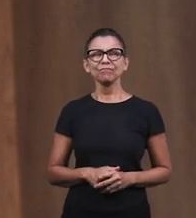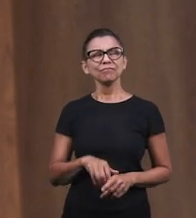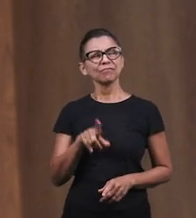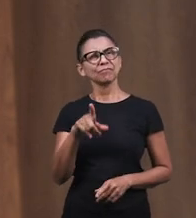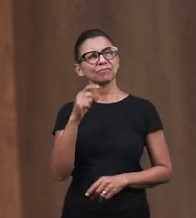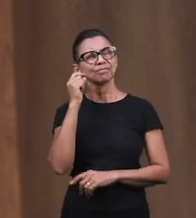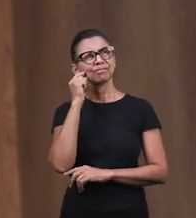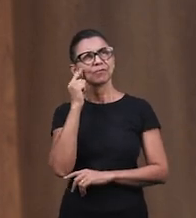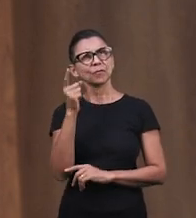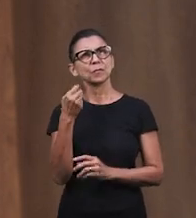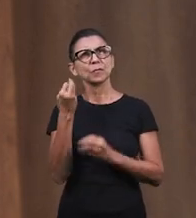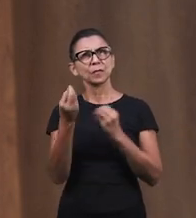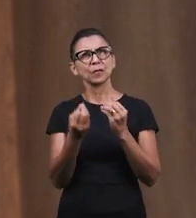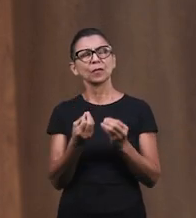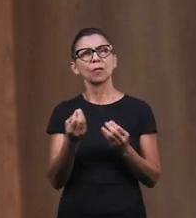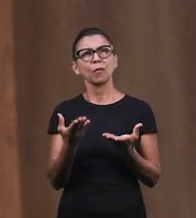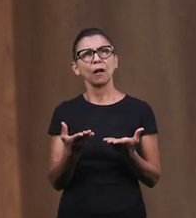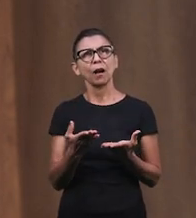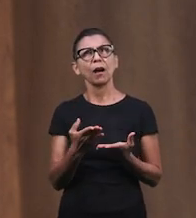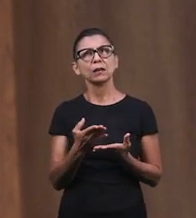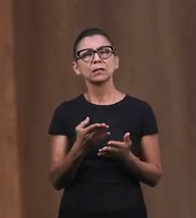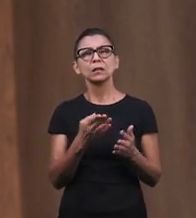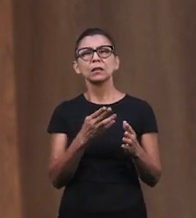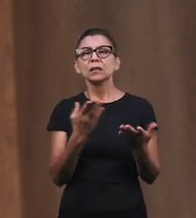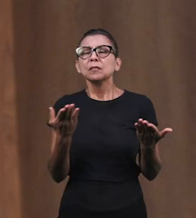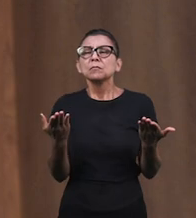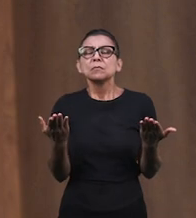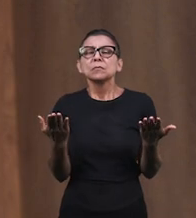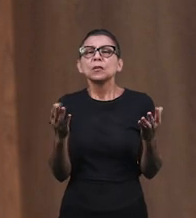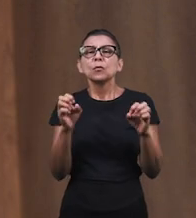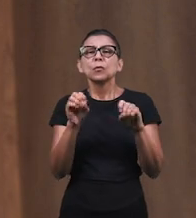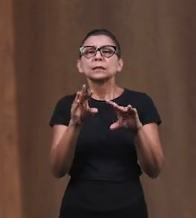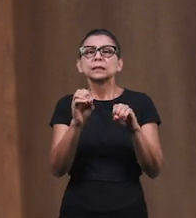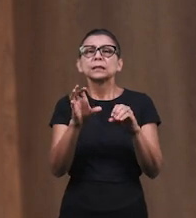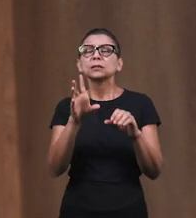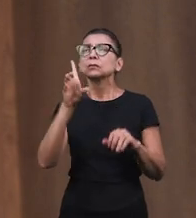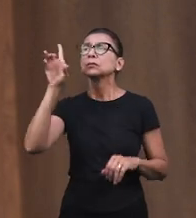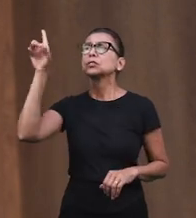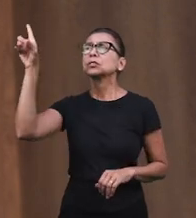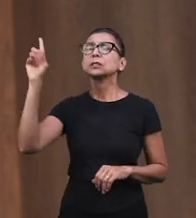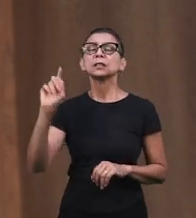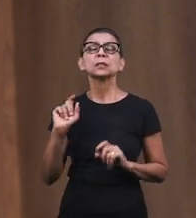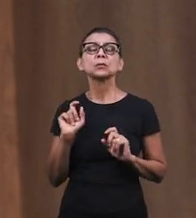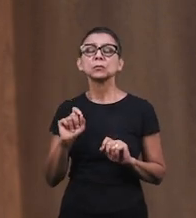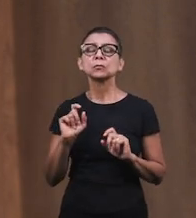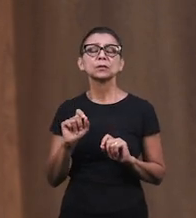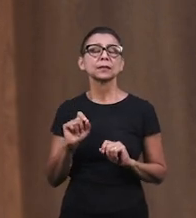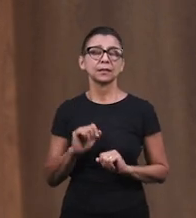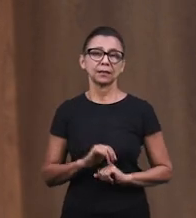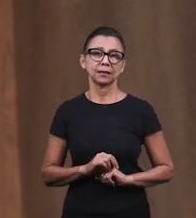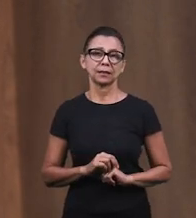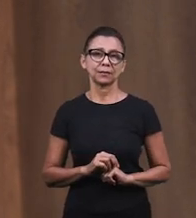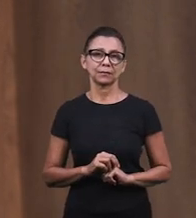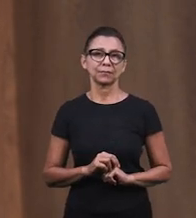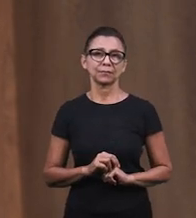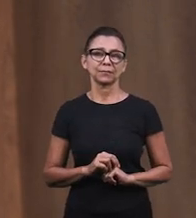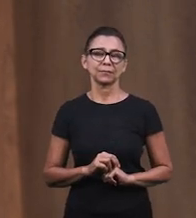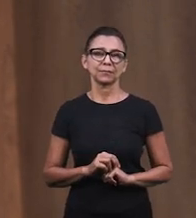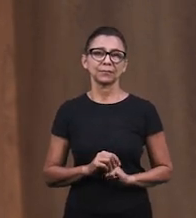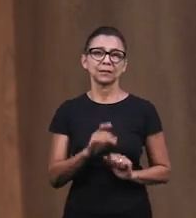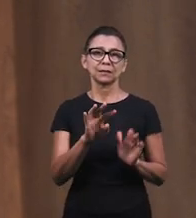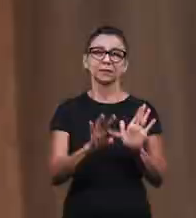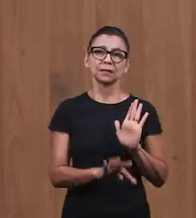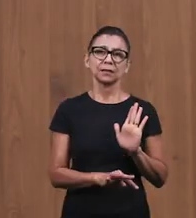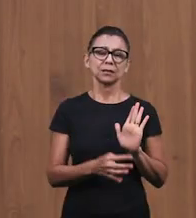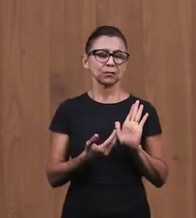e o profético? Qual é a revelação de Deus para a nossa vida hoje? O que Deus quer nos ensinar com